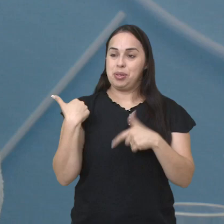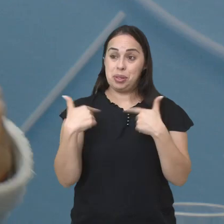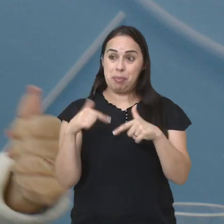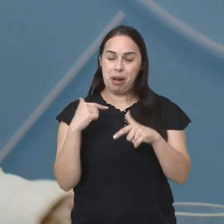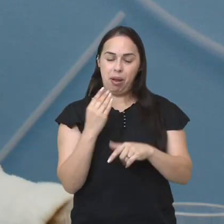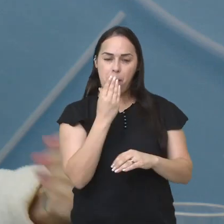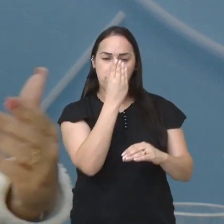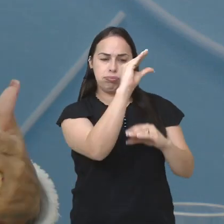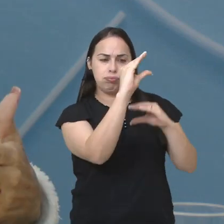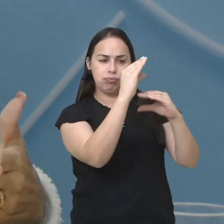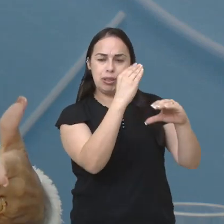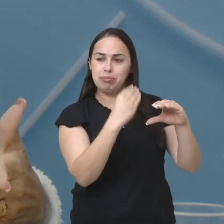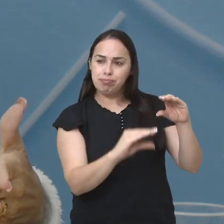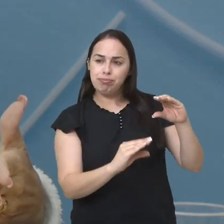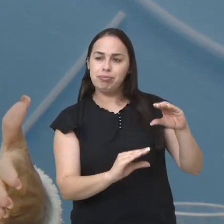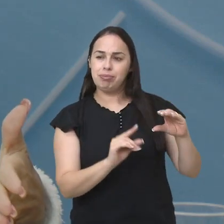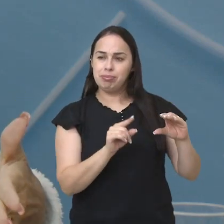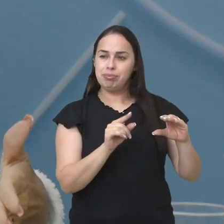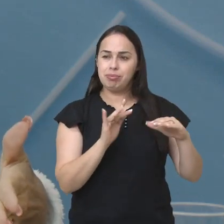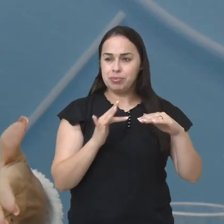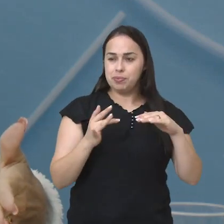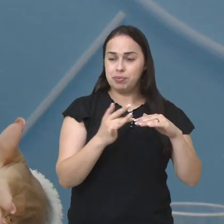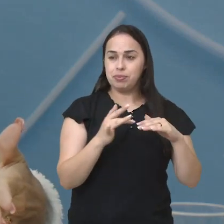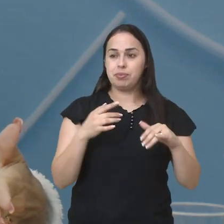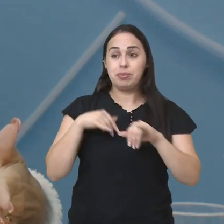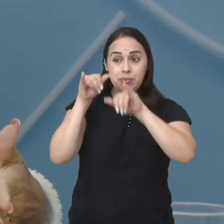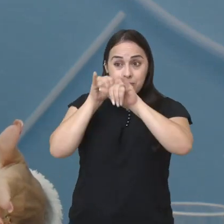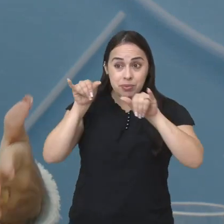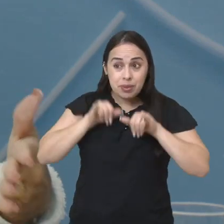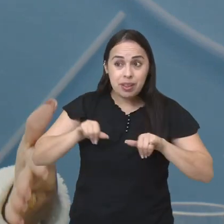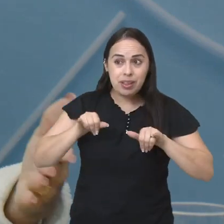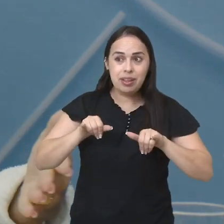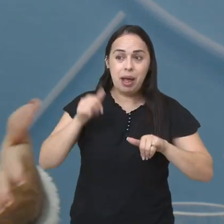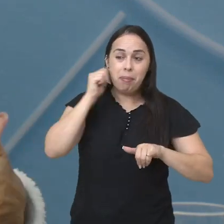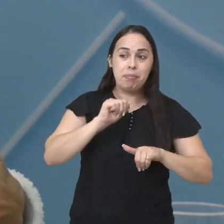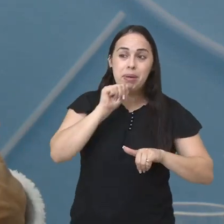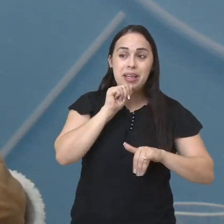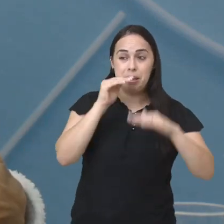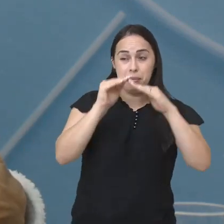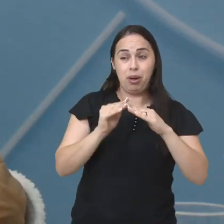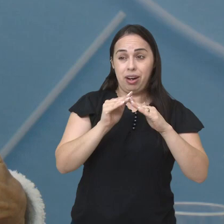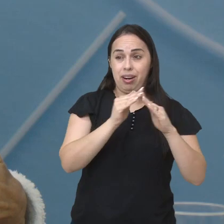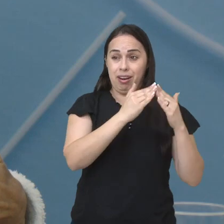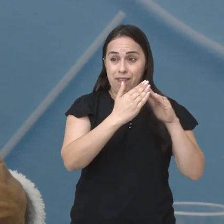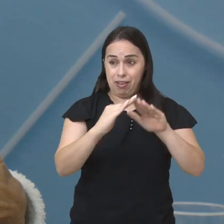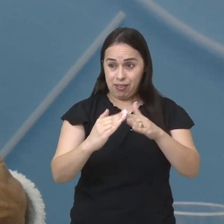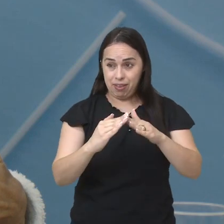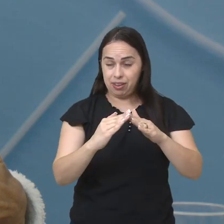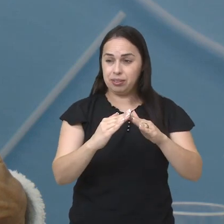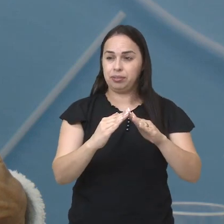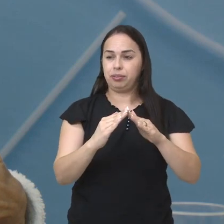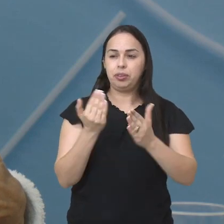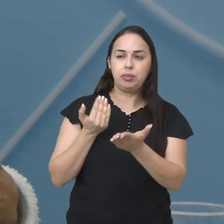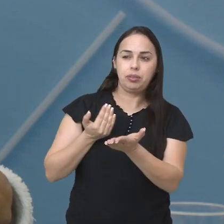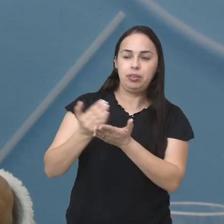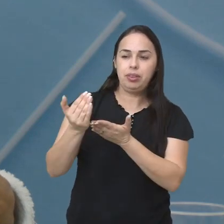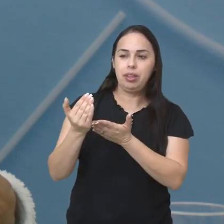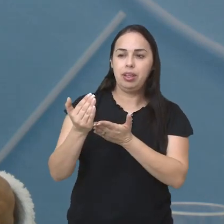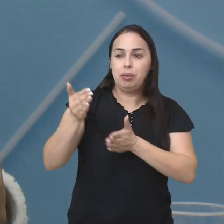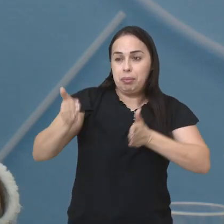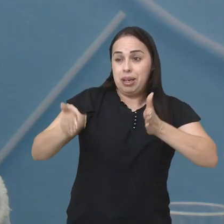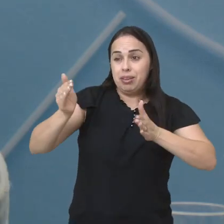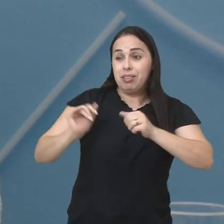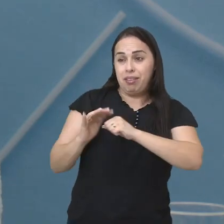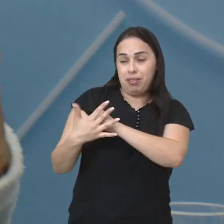Foi na verdade, a nossa campanha Mães da Favela começou na